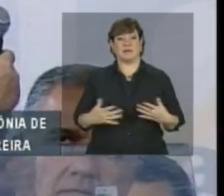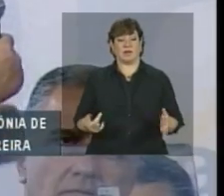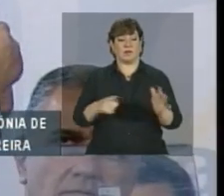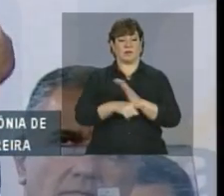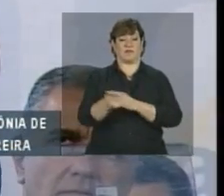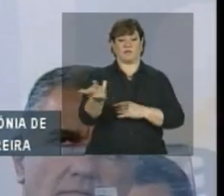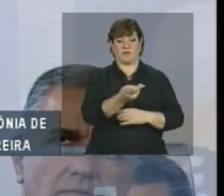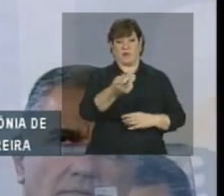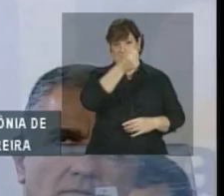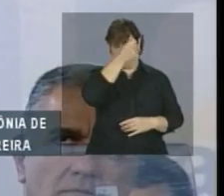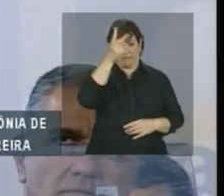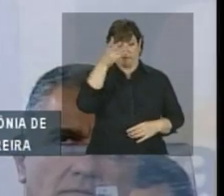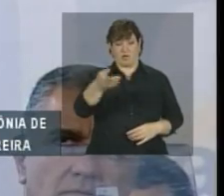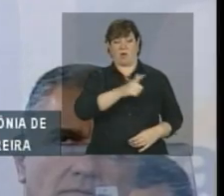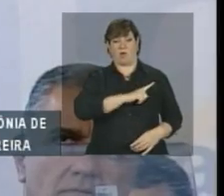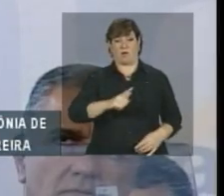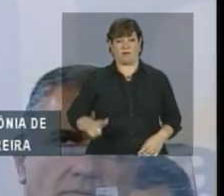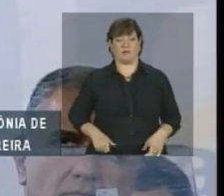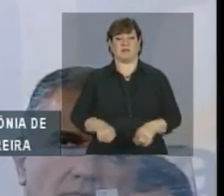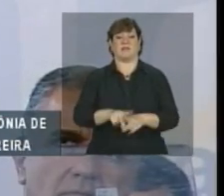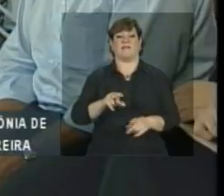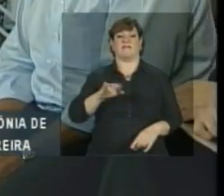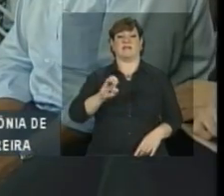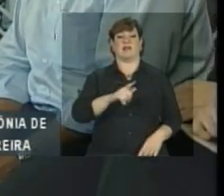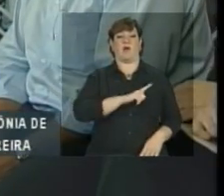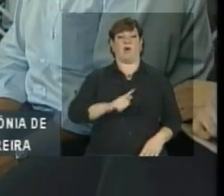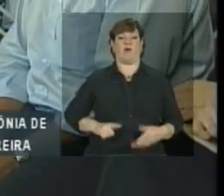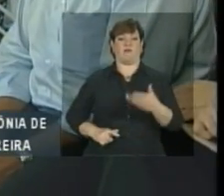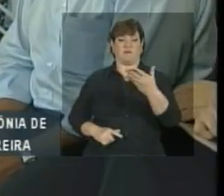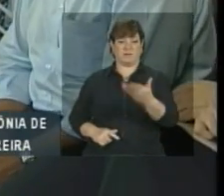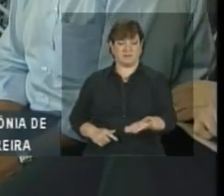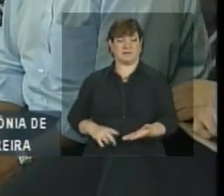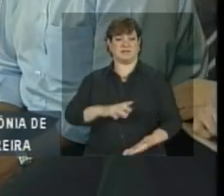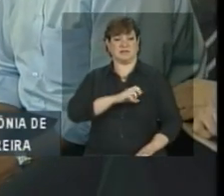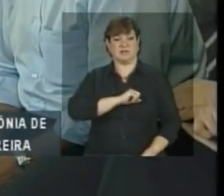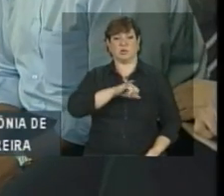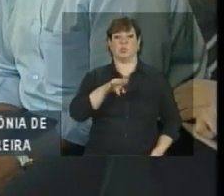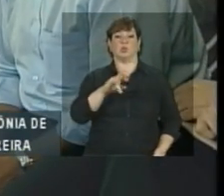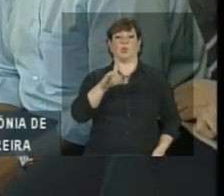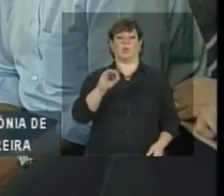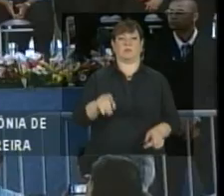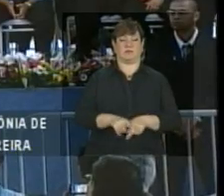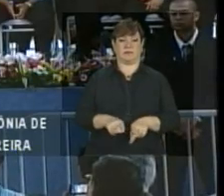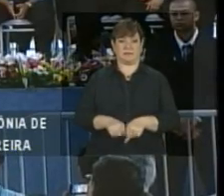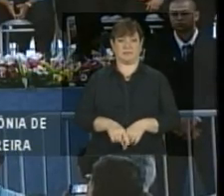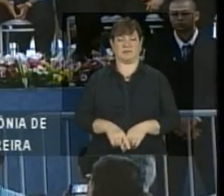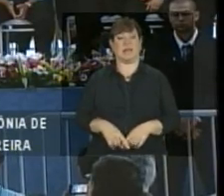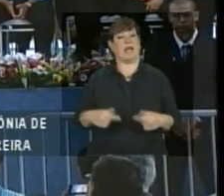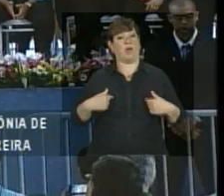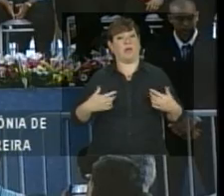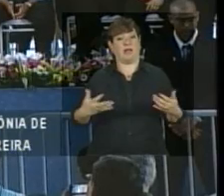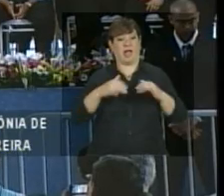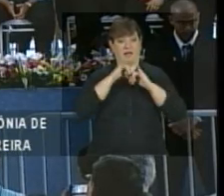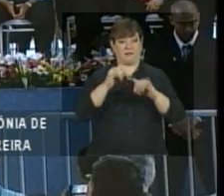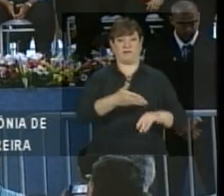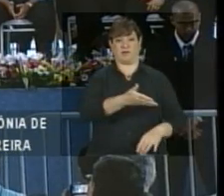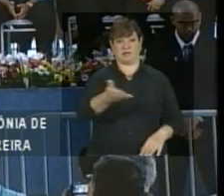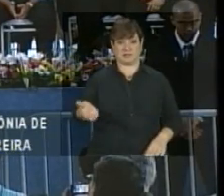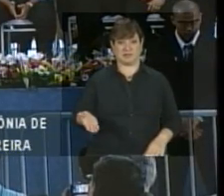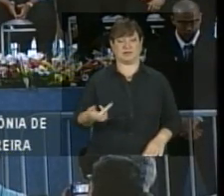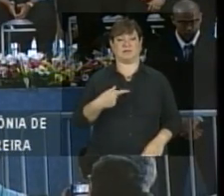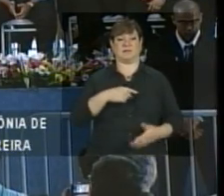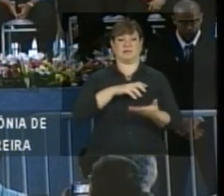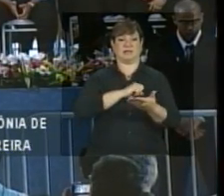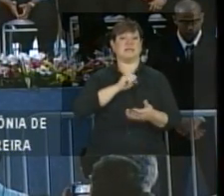Eduardo, então, Pezão, meu querido Júlio, eu queria dizer para vocês, e meu